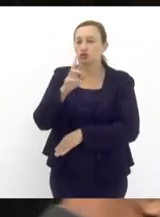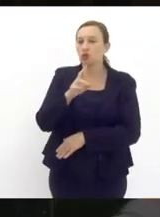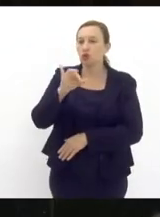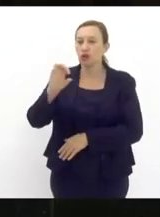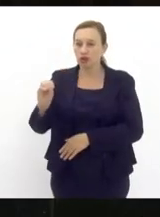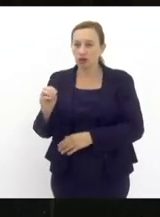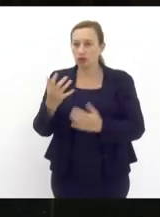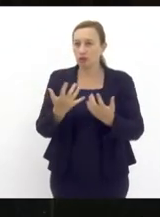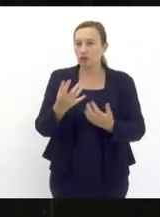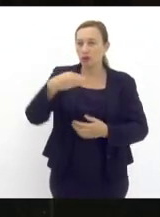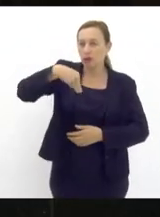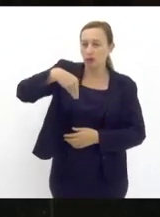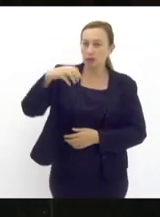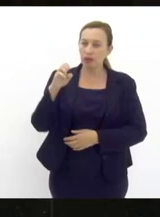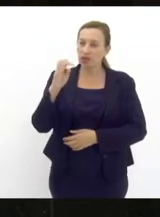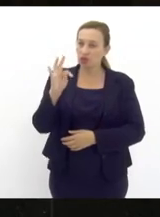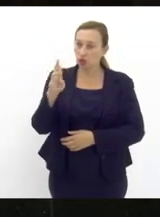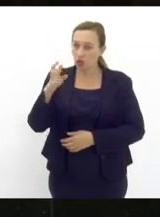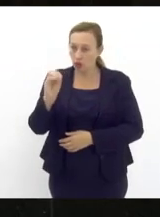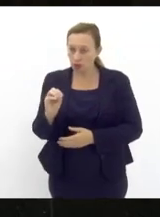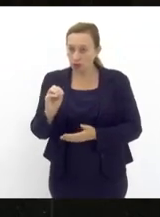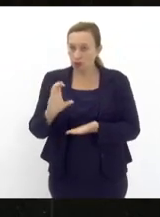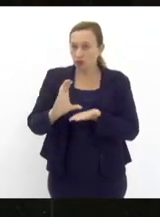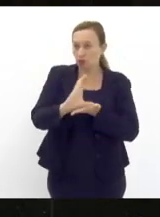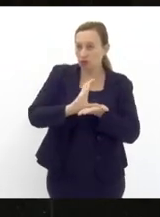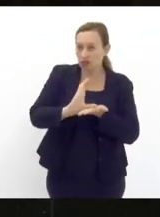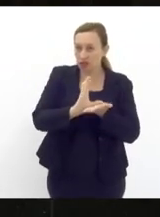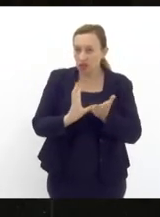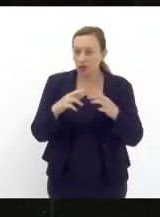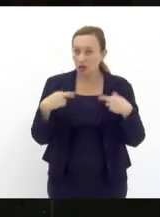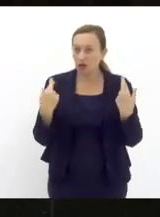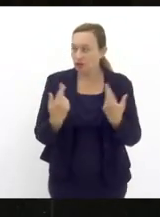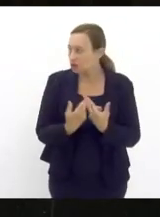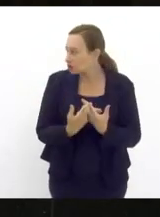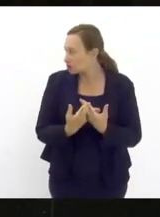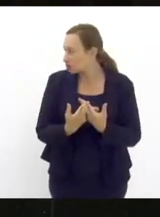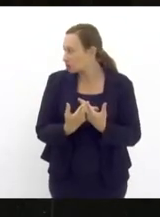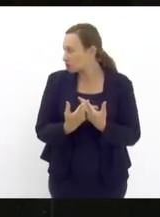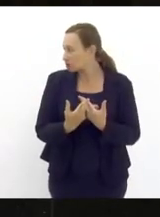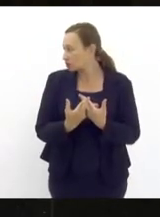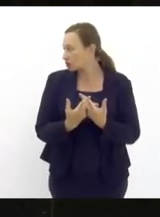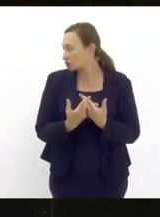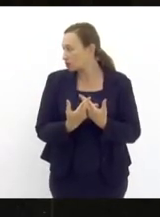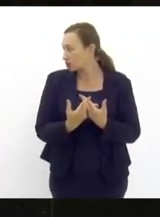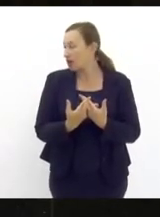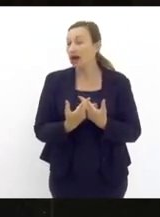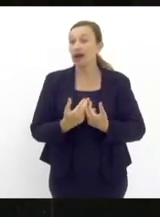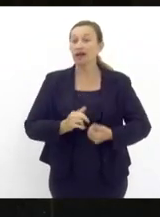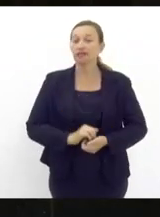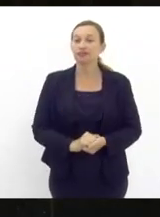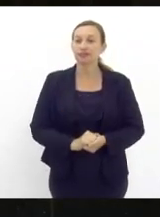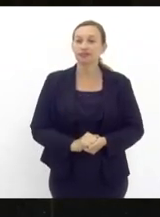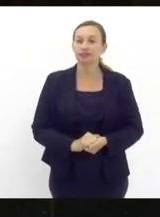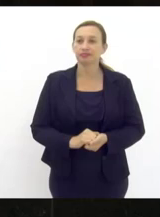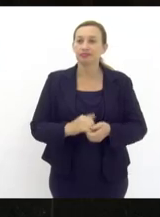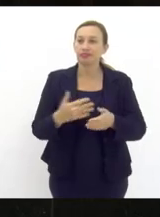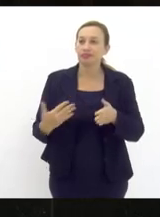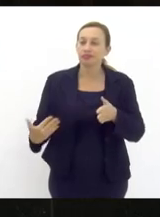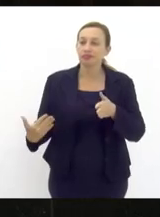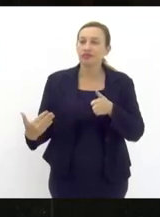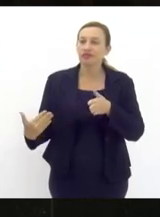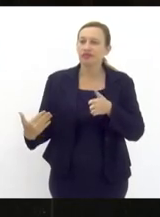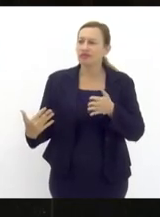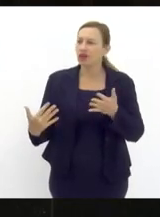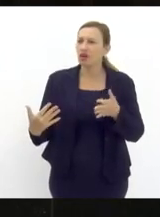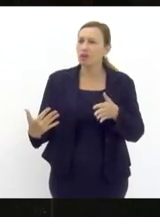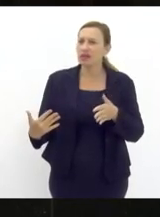convoque uma reunião do conselho de titulares Esse é um contrato de metas E essas metas elas precisam